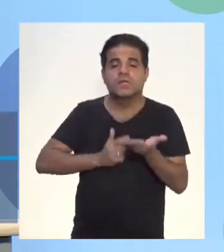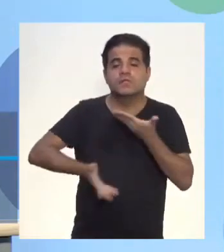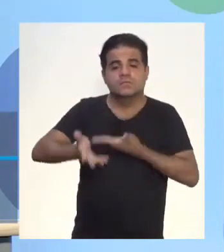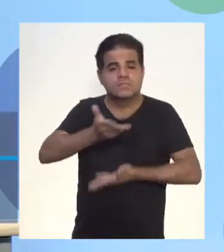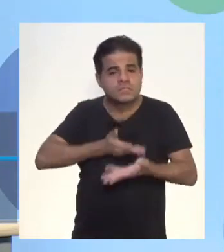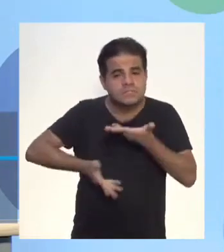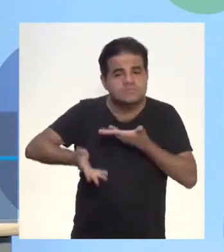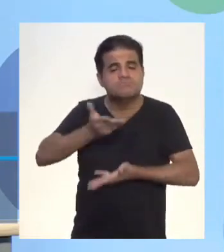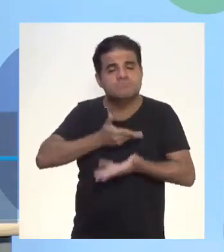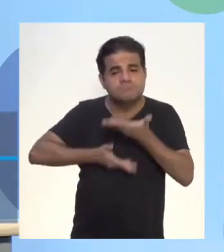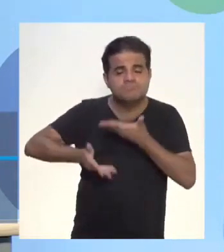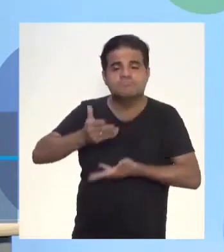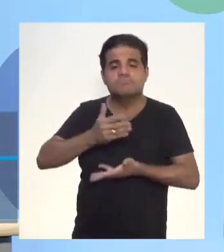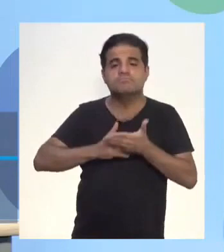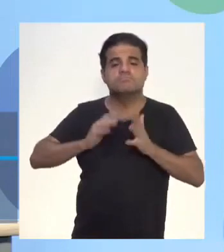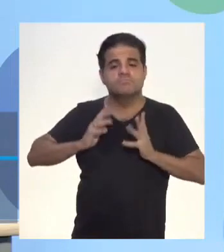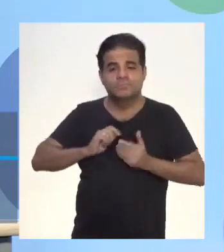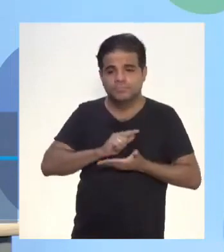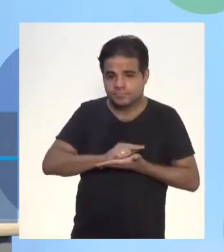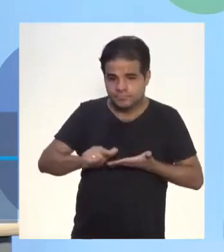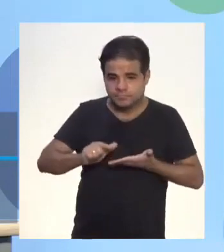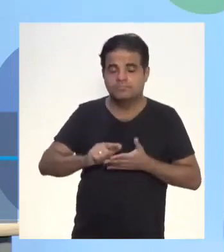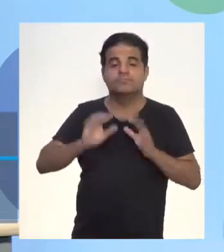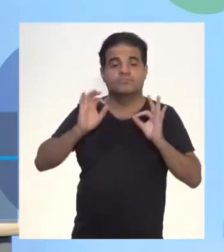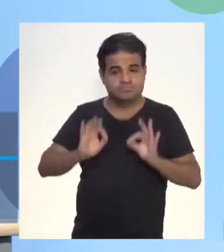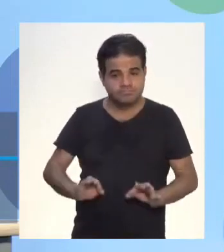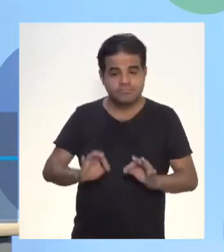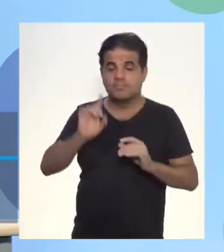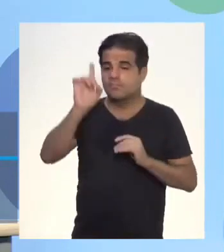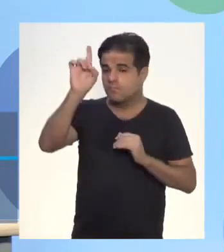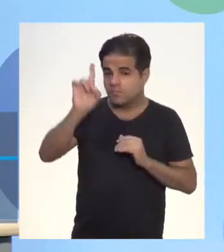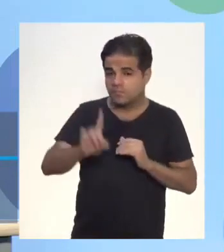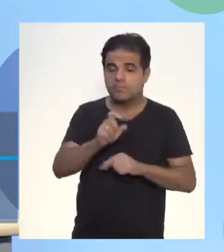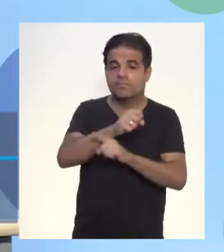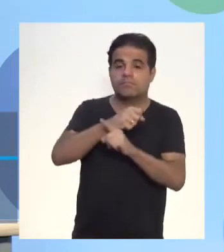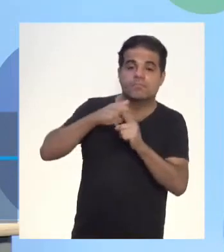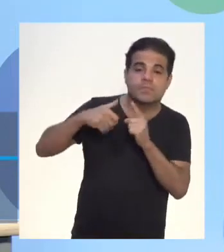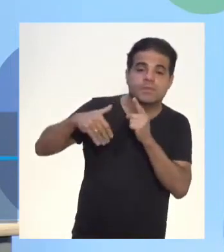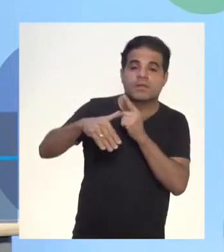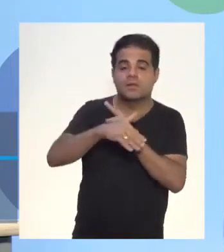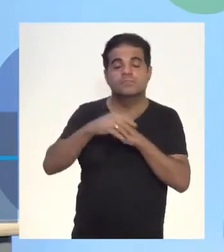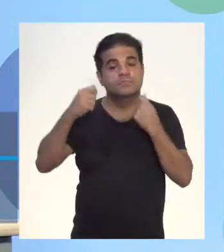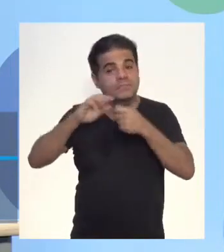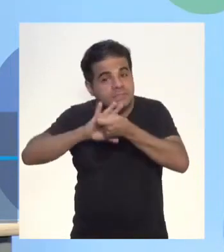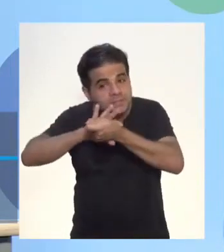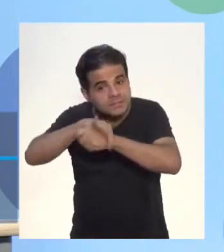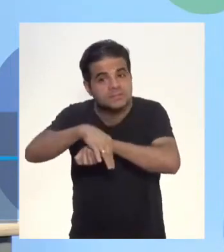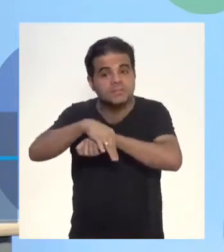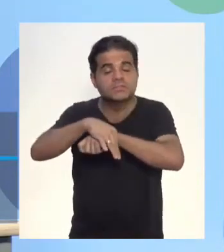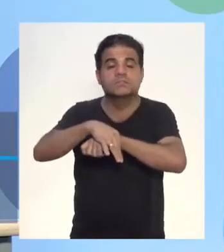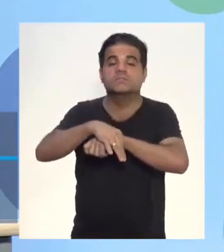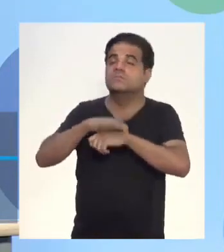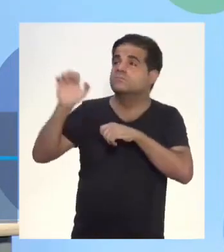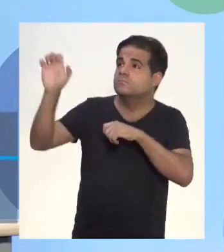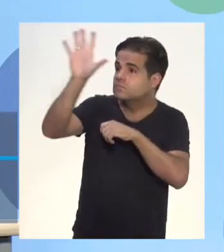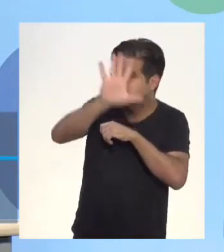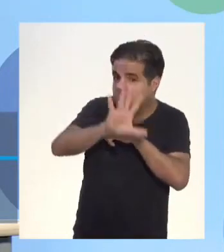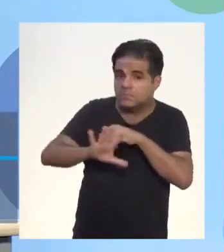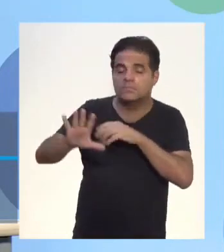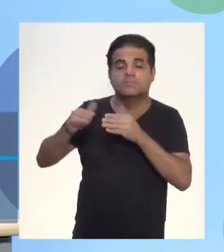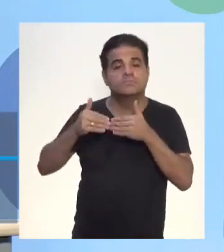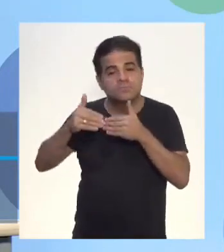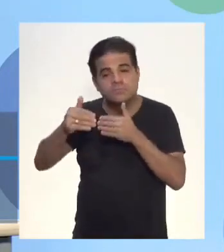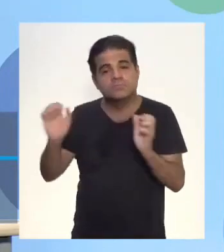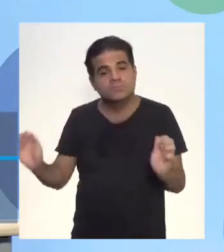aos outros. Então, o saneamento básico é um direito social que precisa ser garantido pelo Estado. Né? Quem promove o